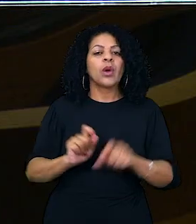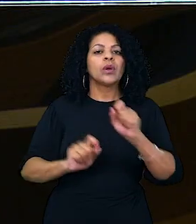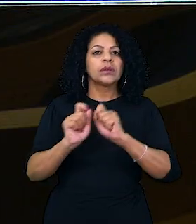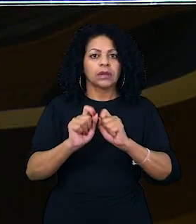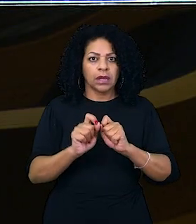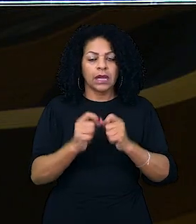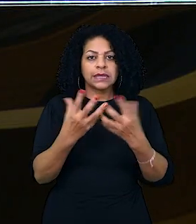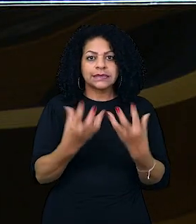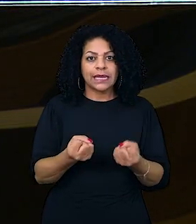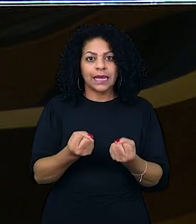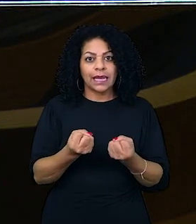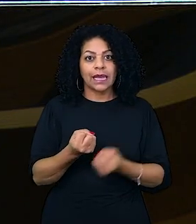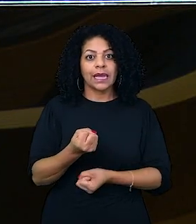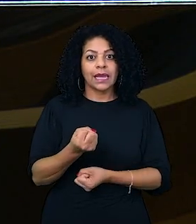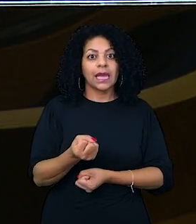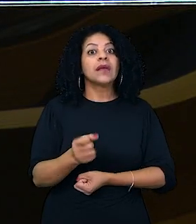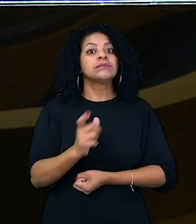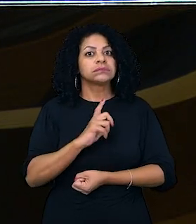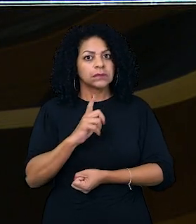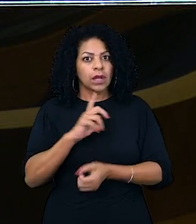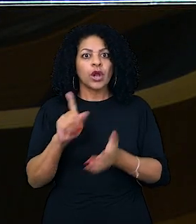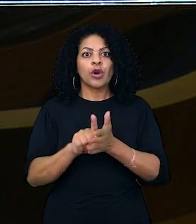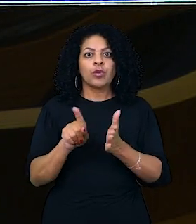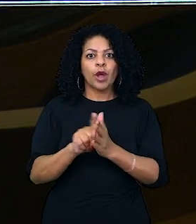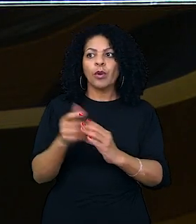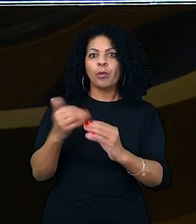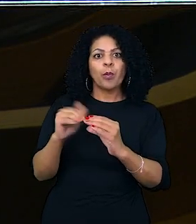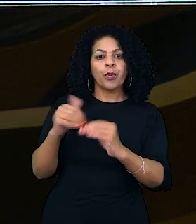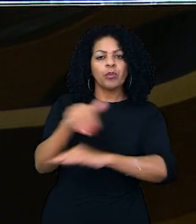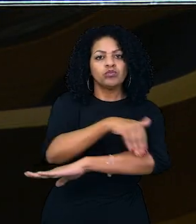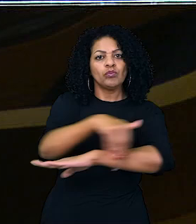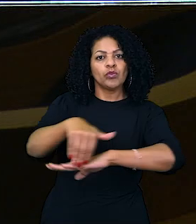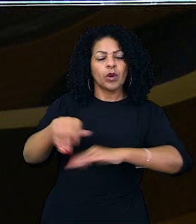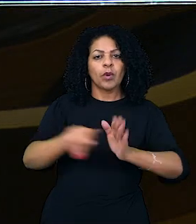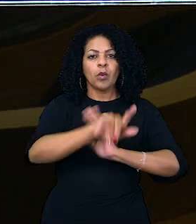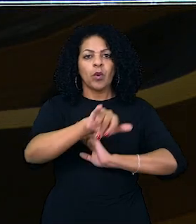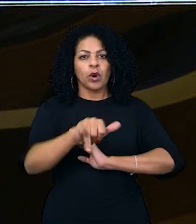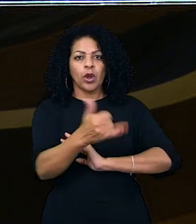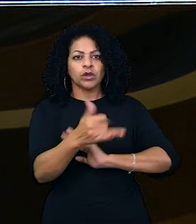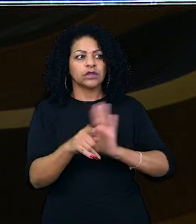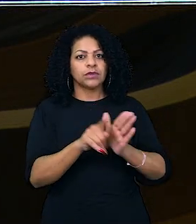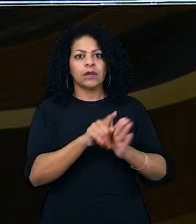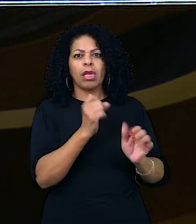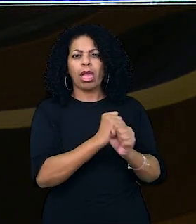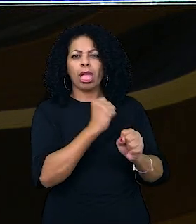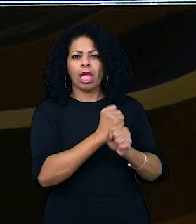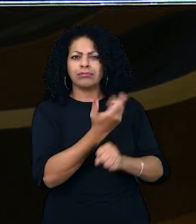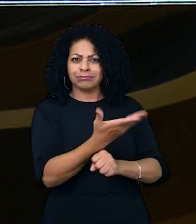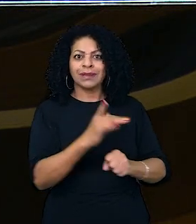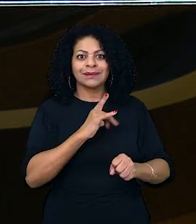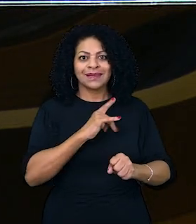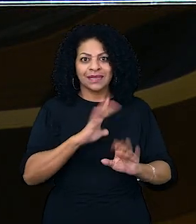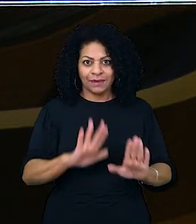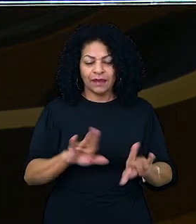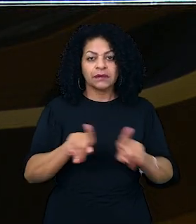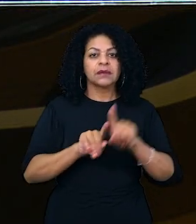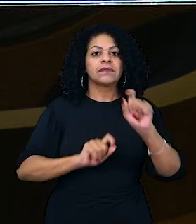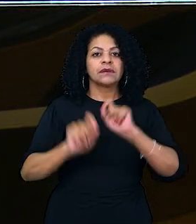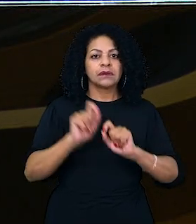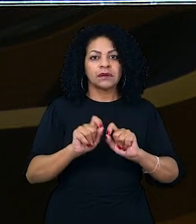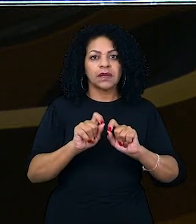agravante, que continua recebendo correspondências no endereço da loja em obras e que há